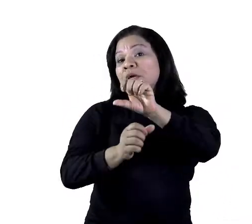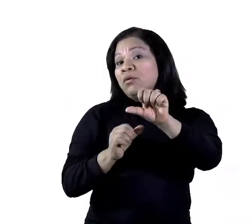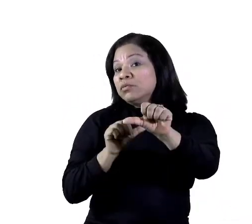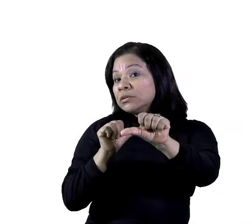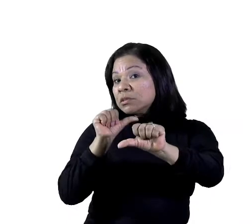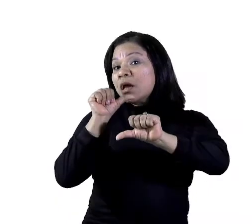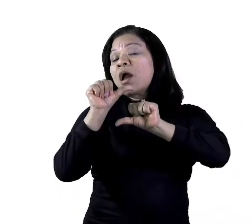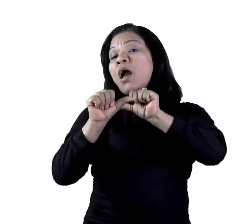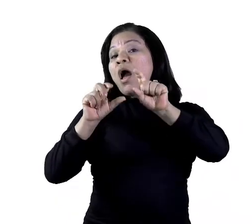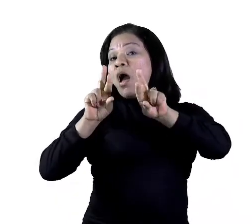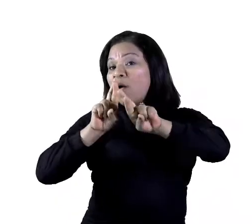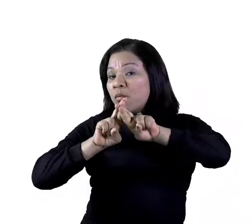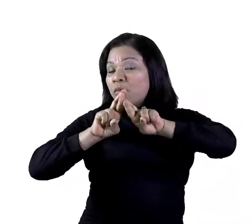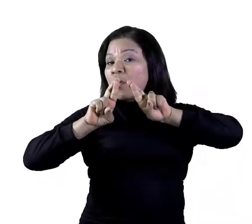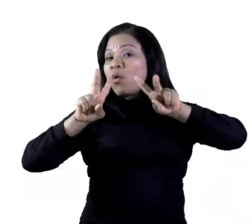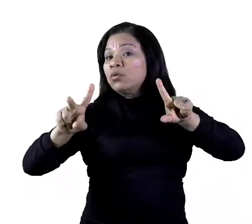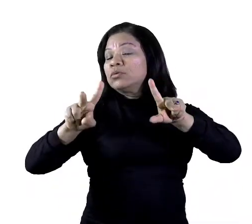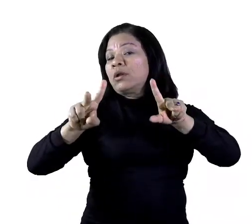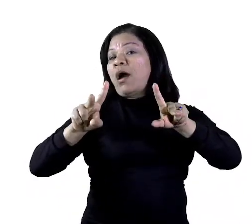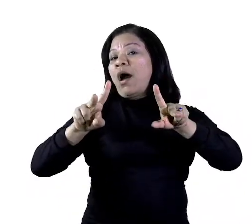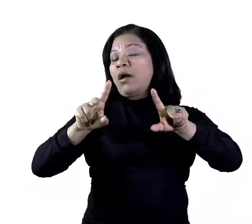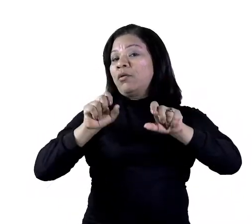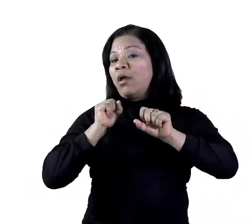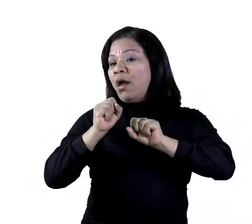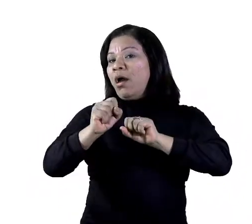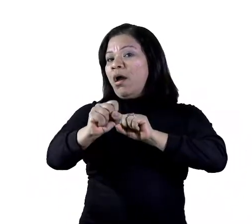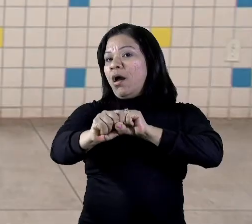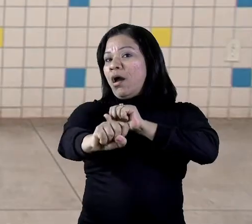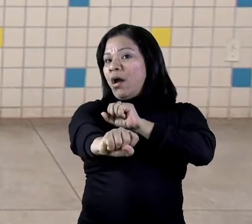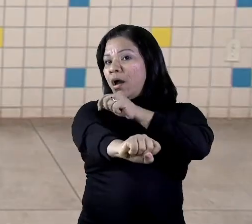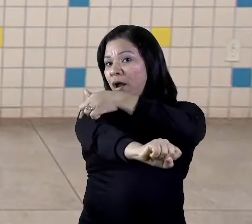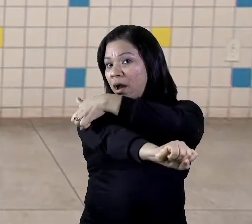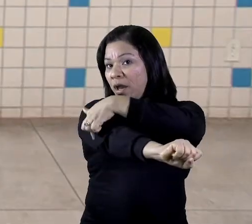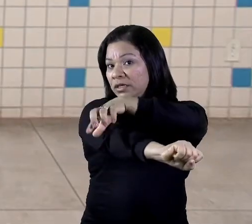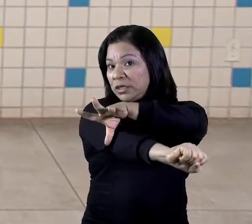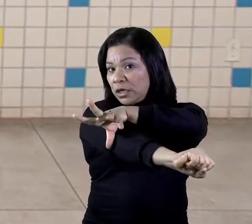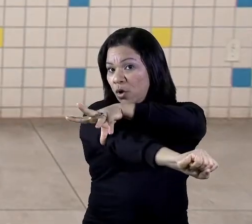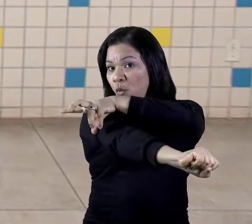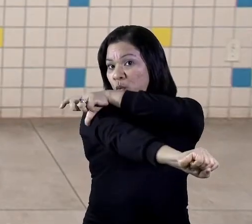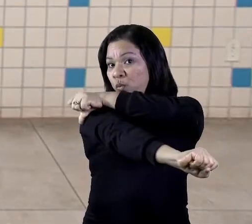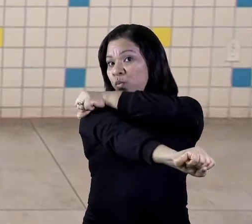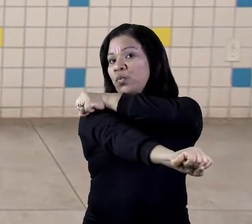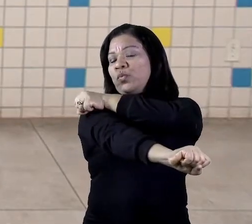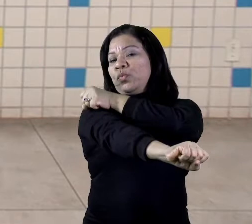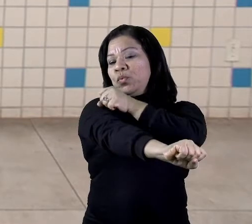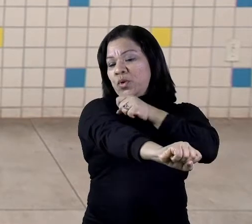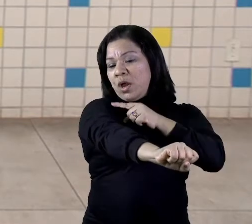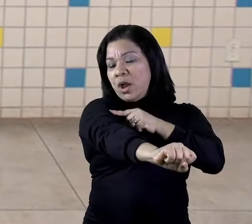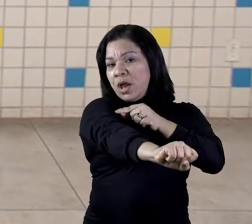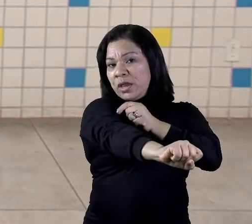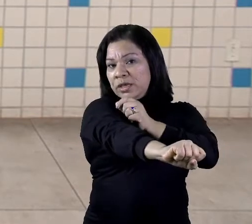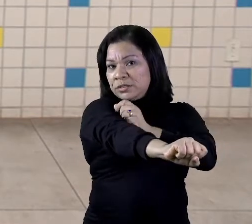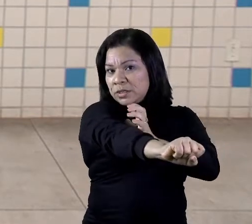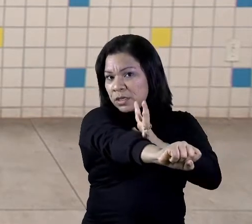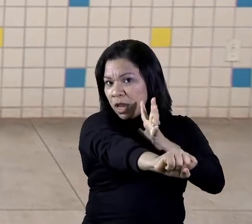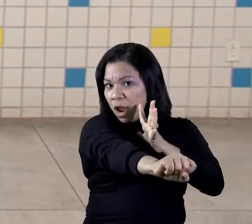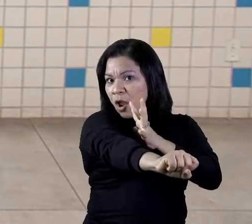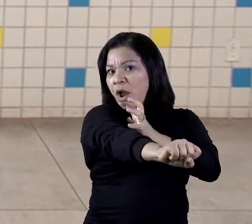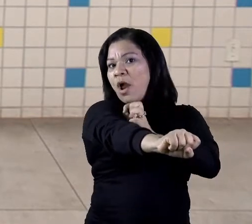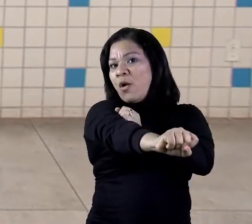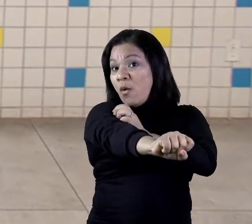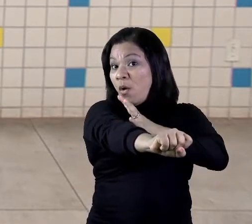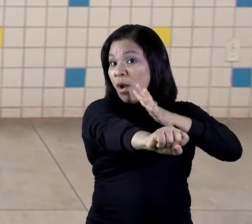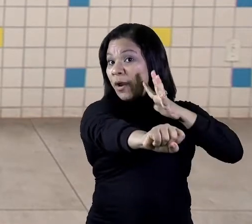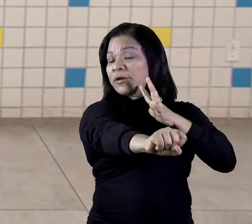vou contrair o de trás, o músculo de trás do braço, e estender o músculo. Então, a gente